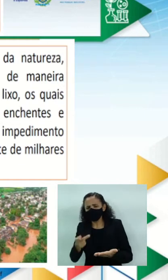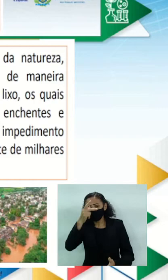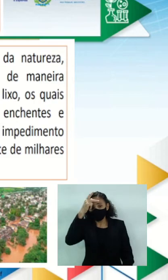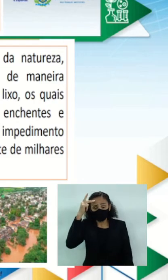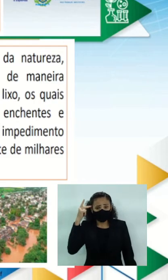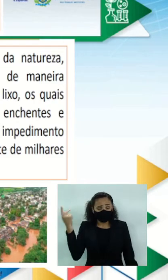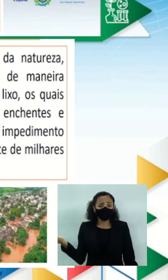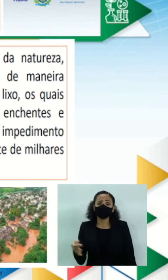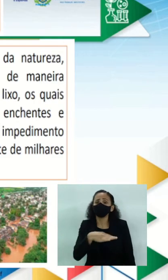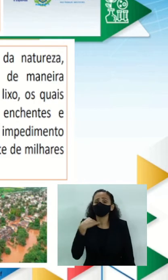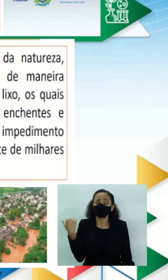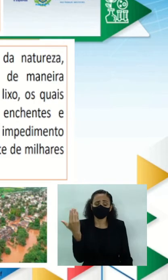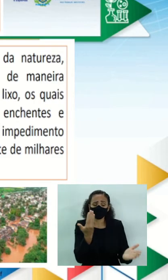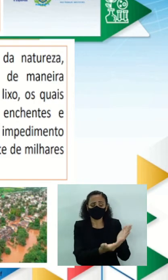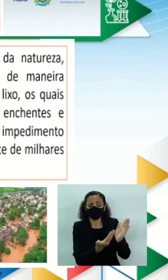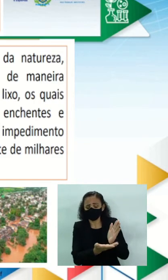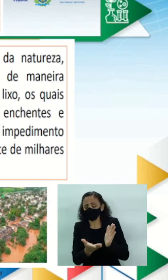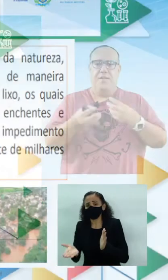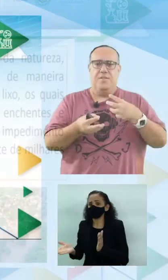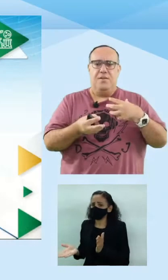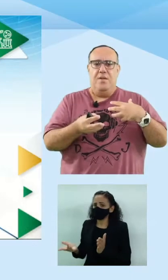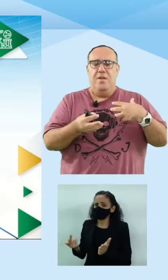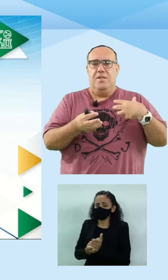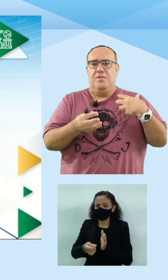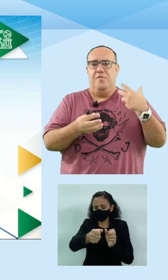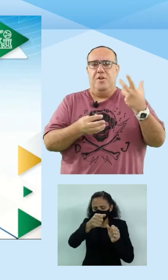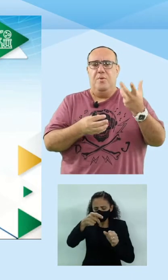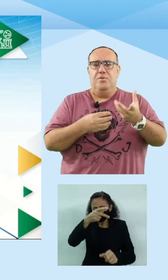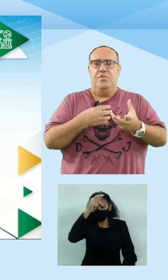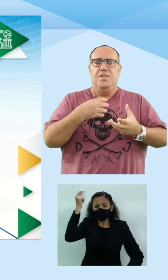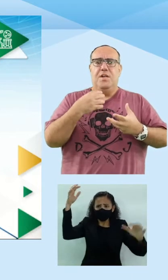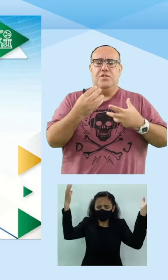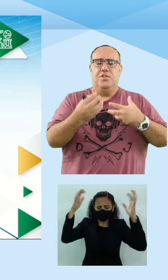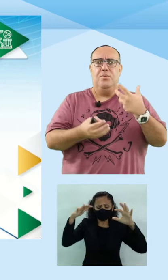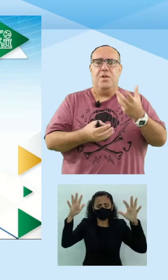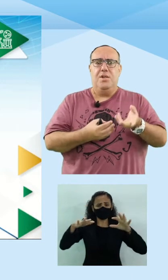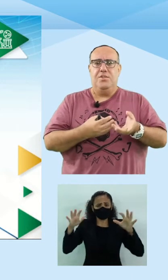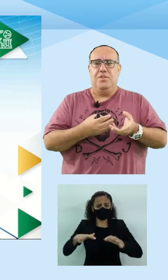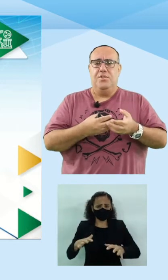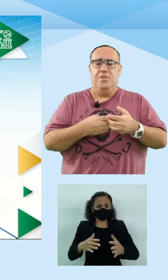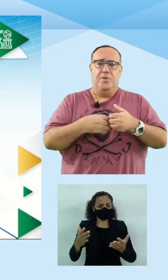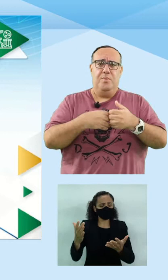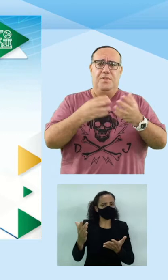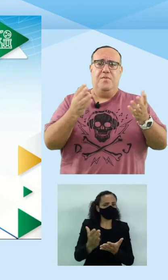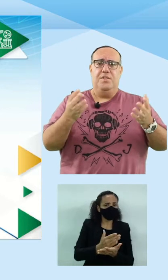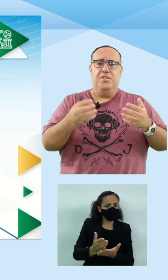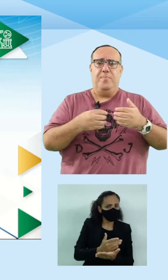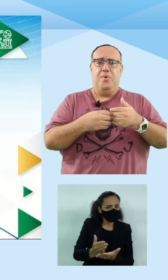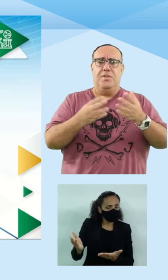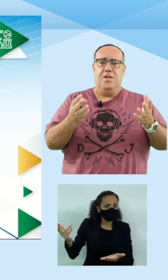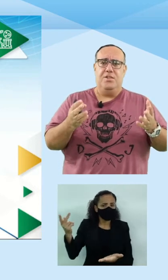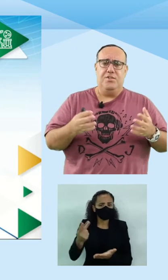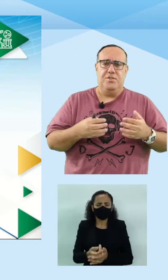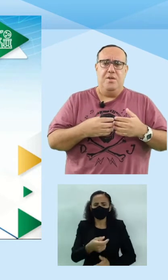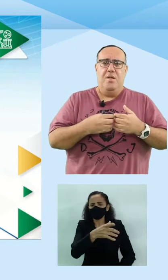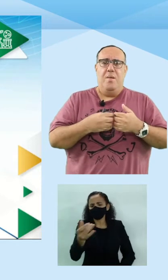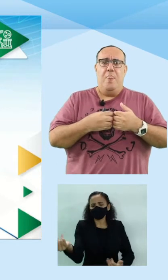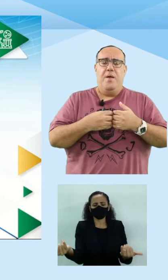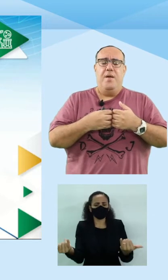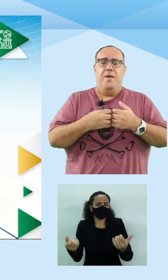destruição. Então, já nas inundações acontecem que são fenômenos de desastres naturais. Então, a gente pode observar nas